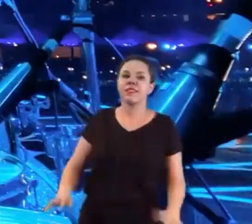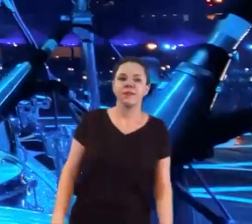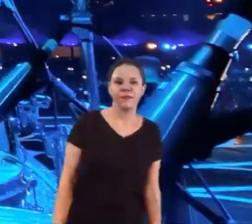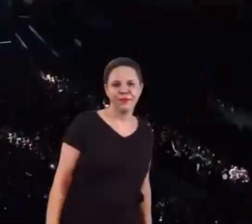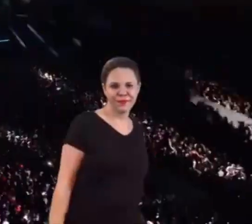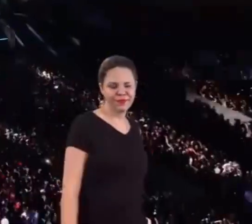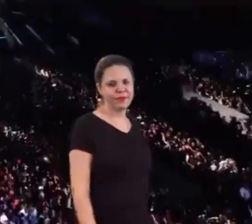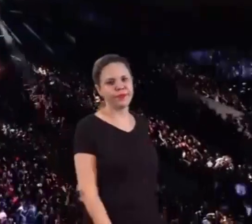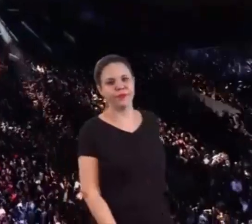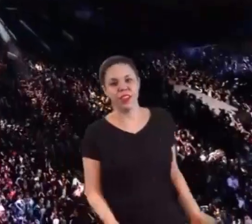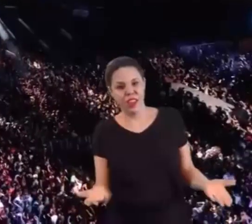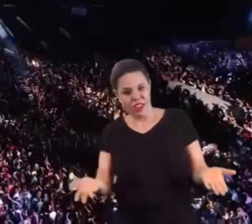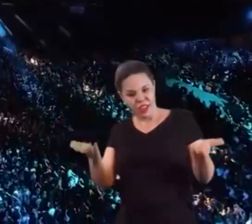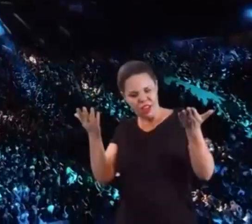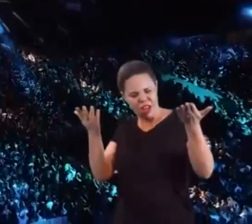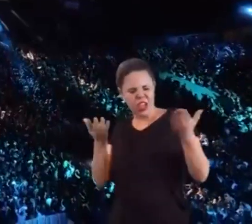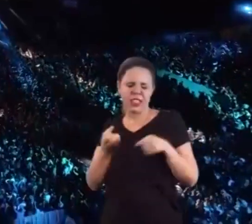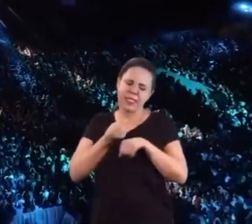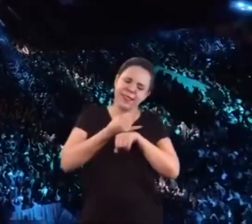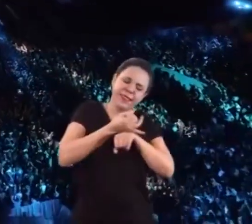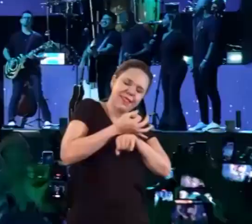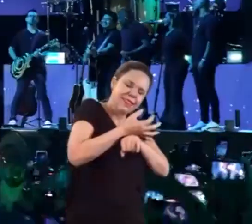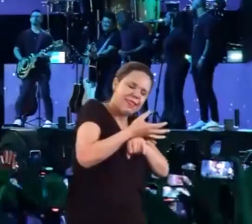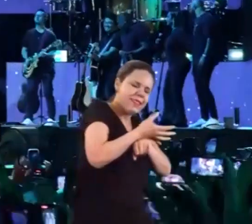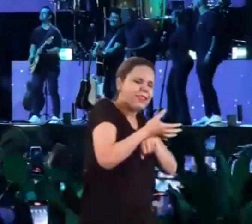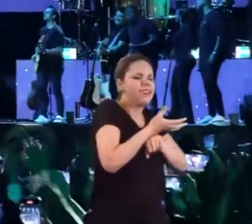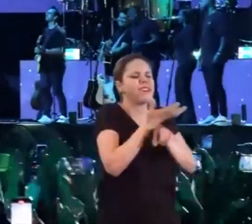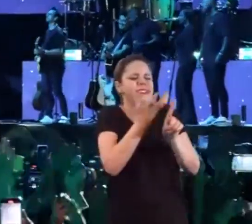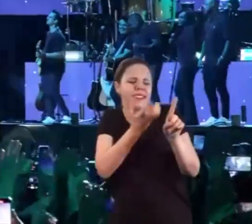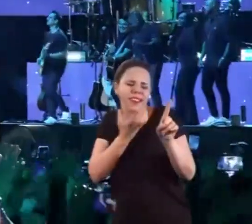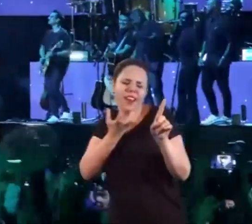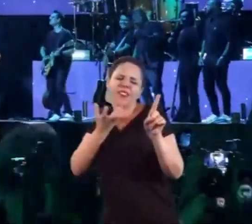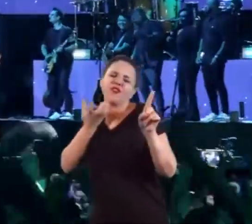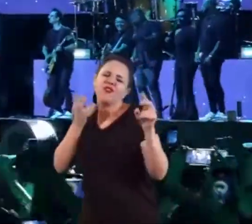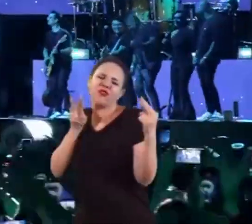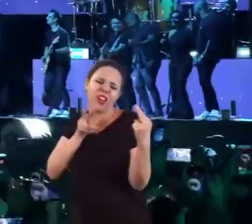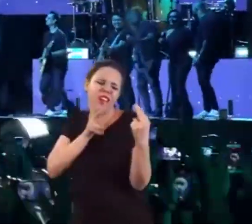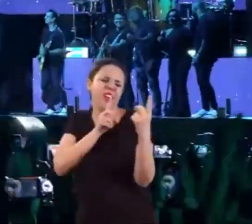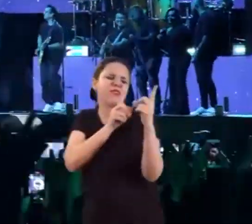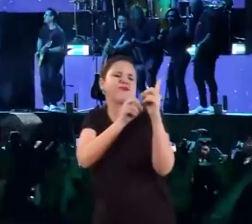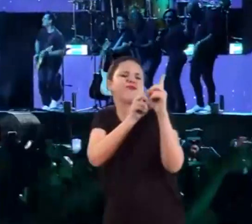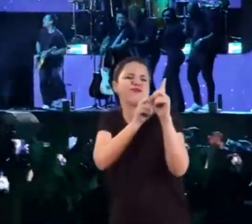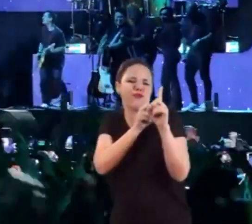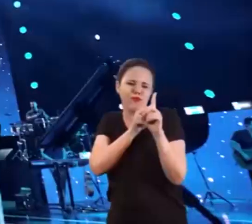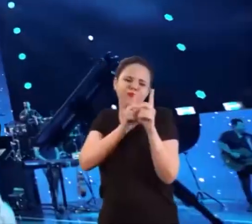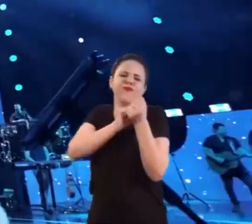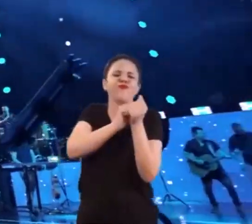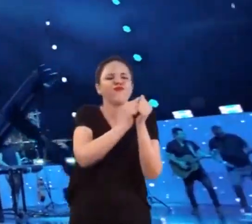cuidar. Ah, mas vai. No fim da noite eu queria te